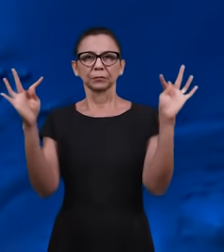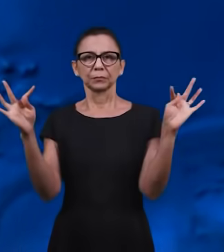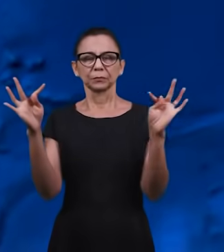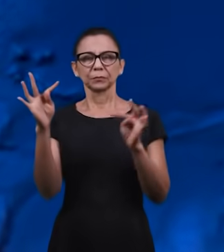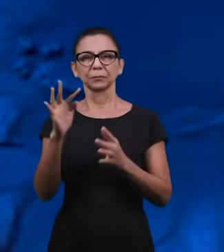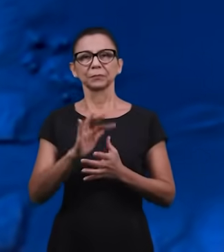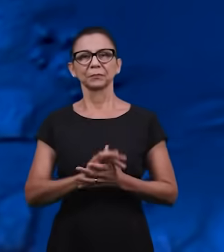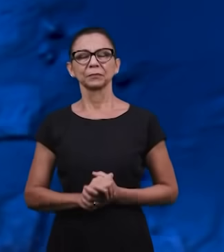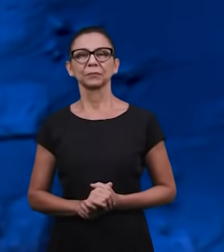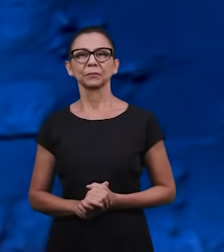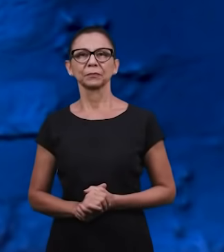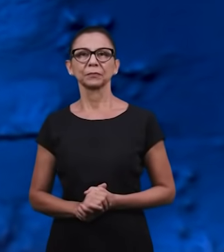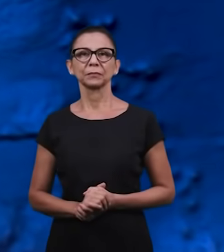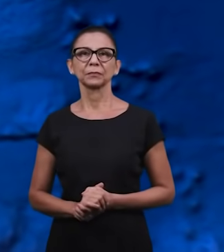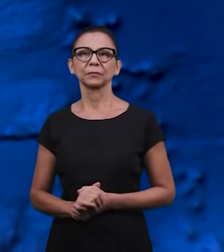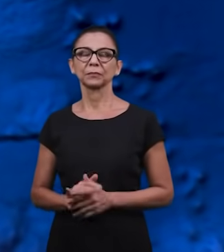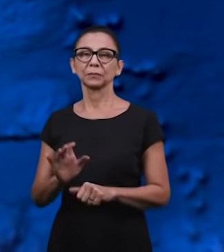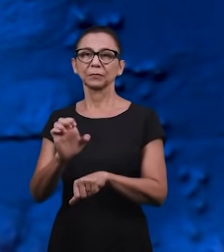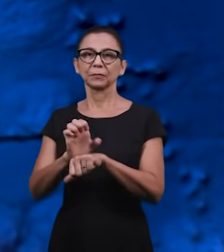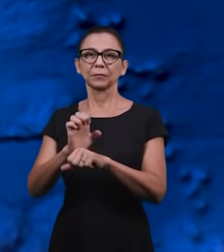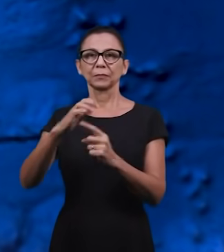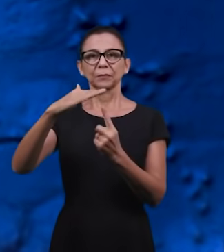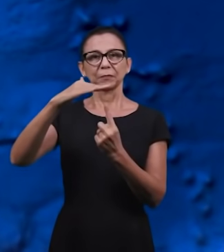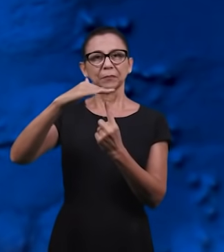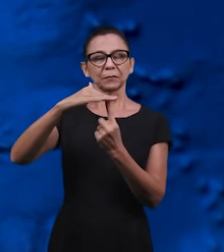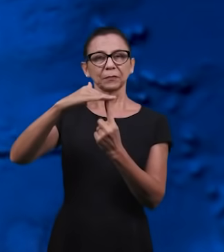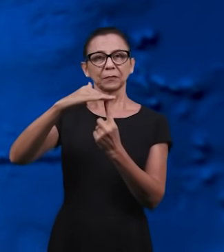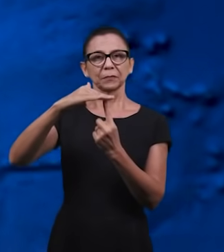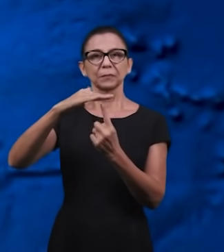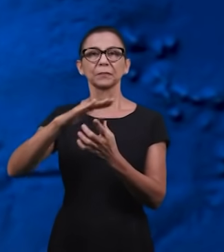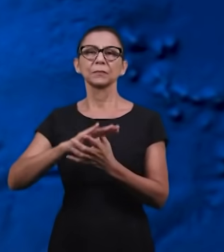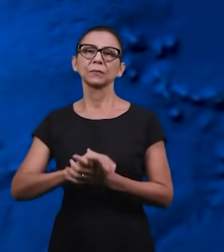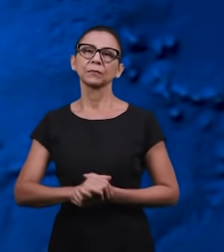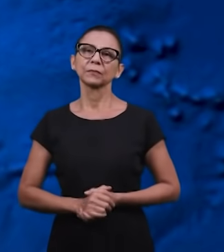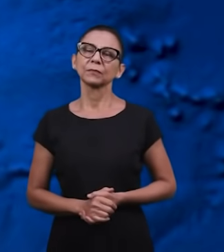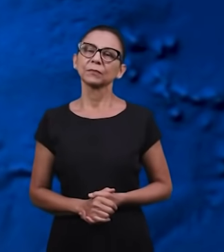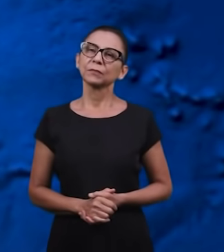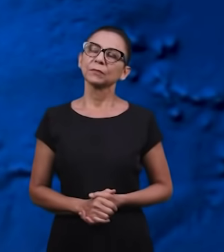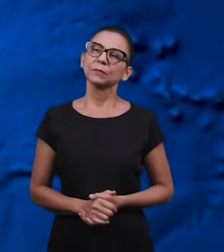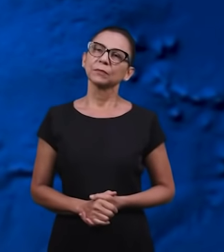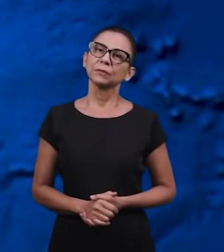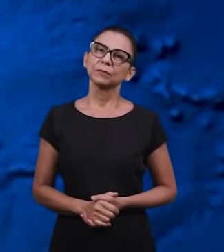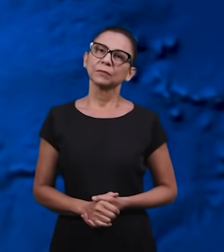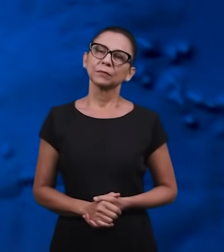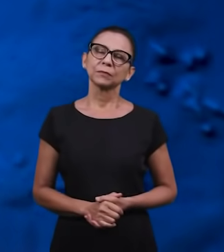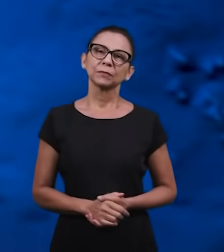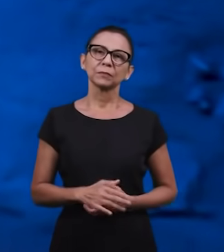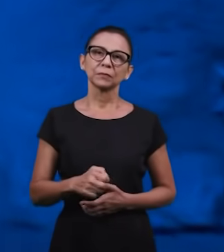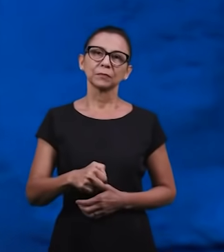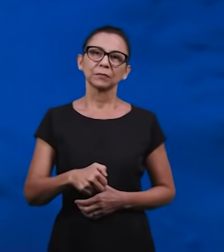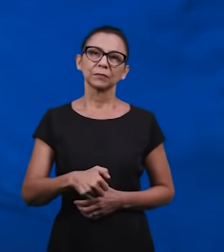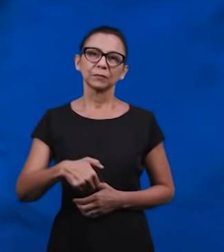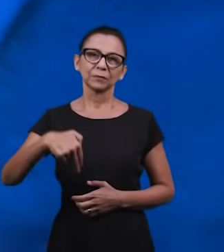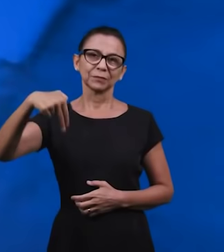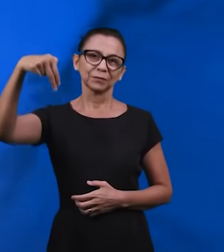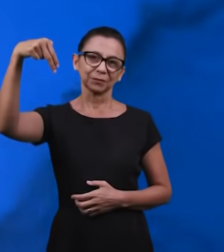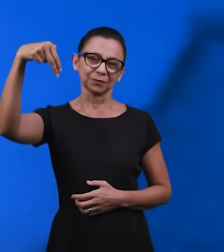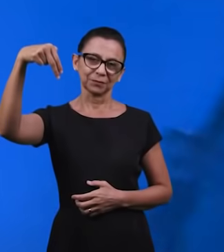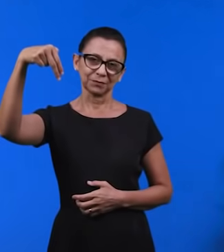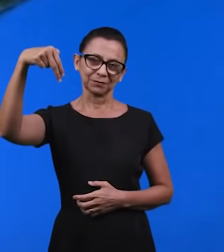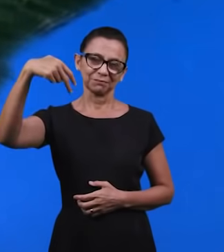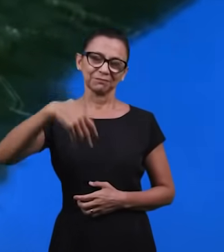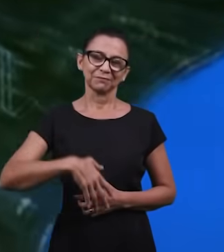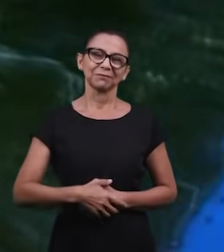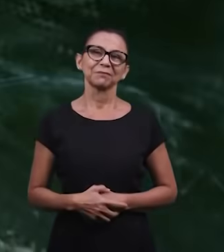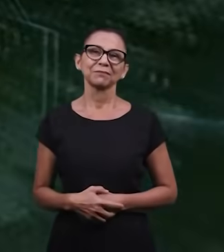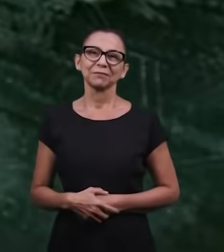no Brasil. E nós iremos diretamente agora para o estado do Paraná. E ali no estado do Paraná, nós vamos ao norte do estado do